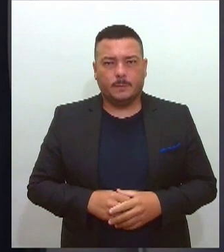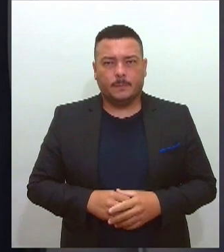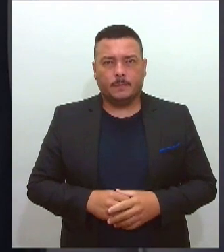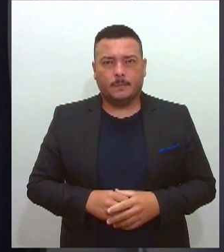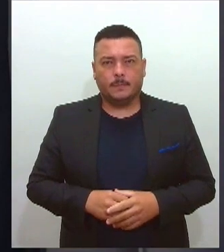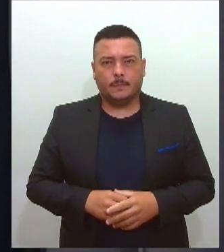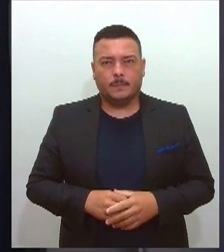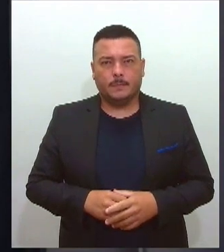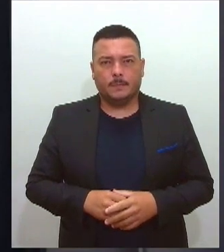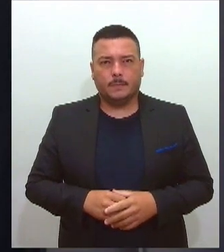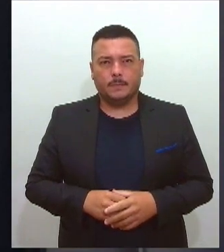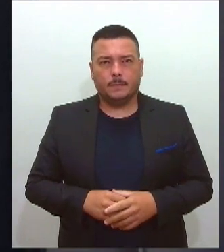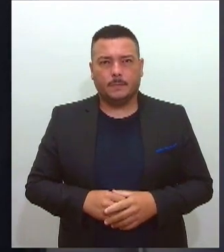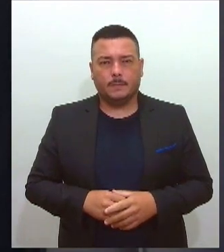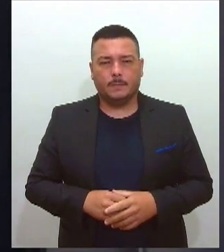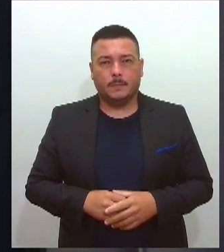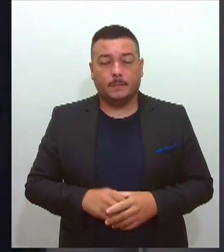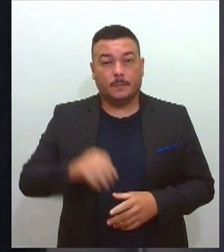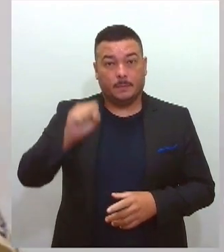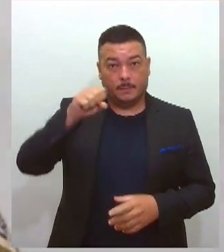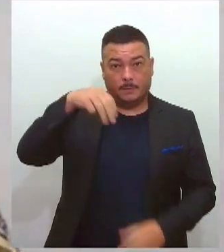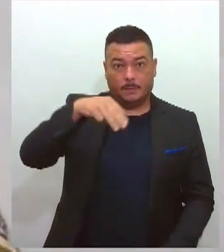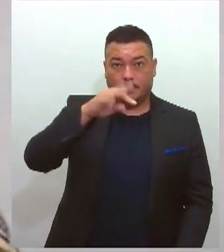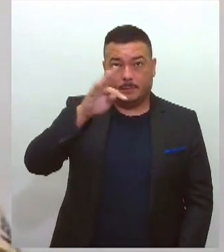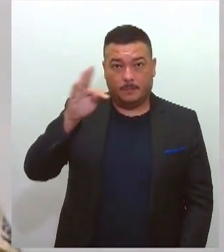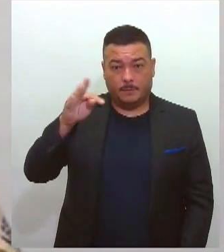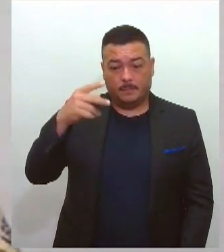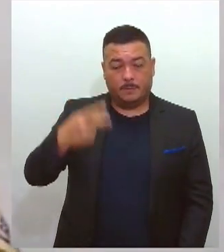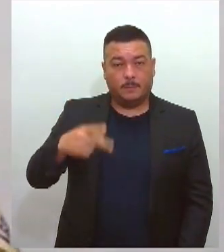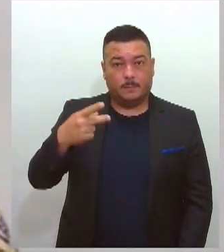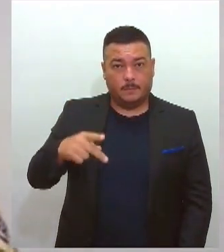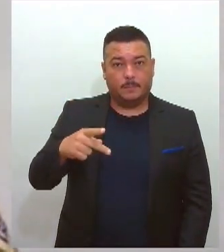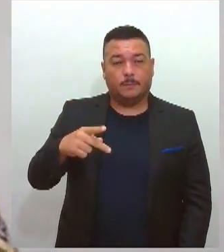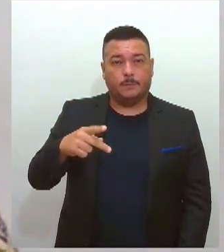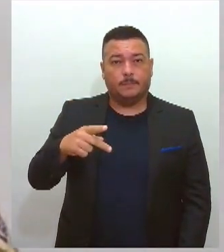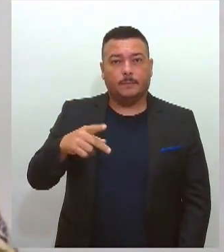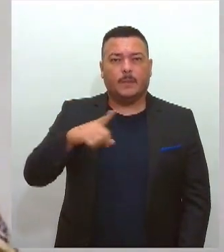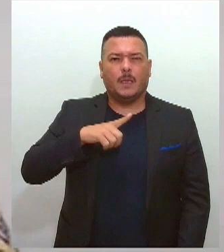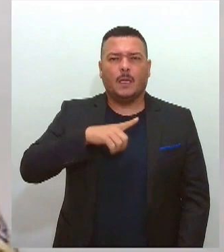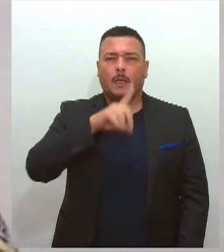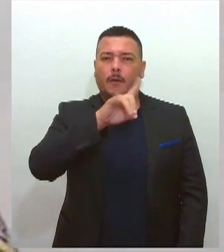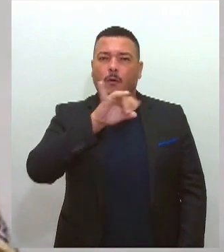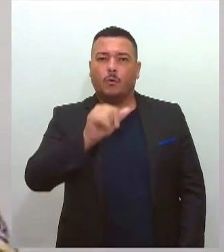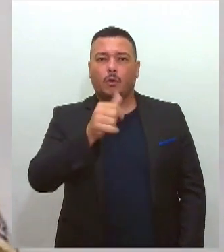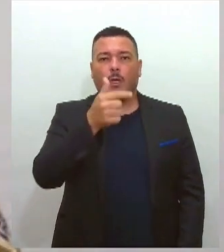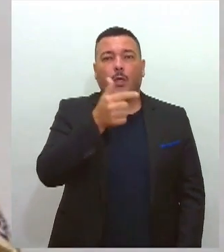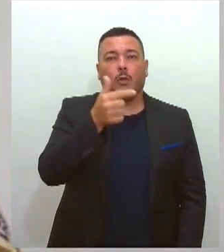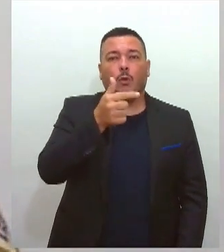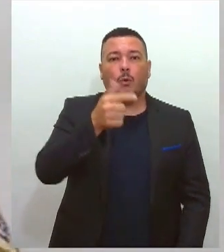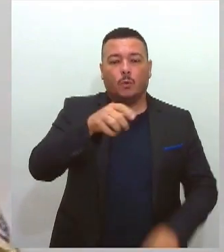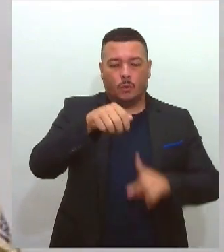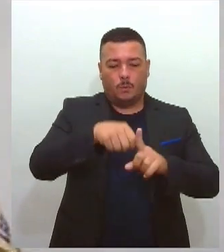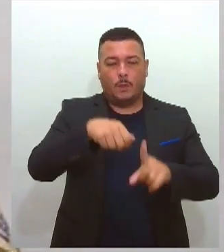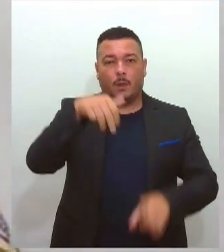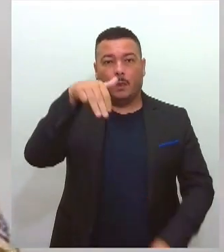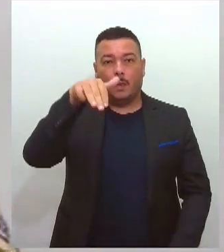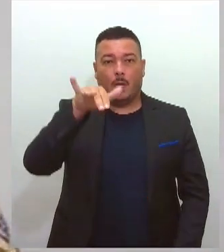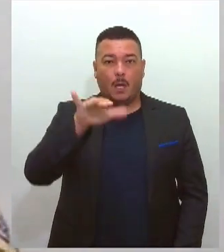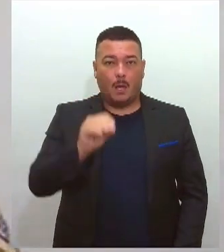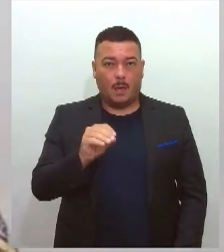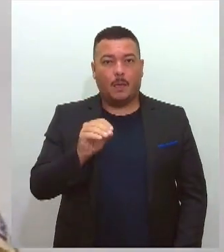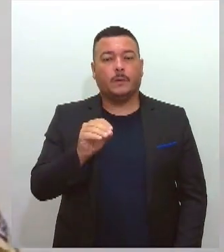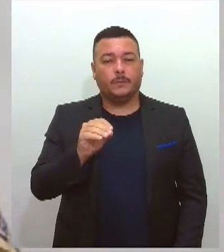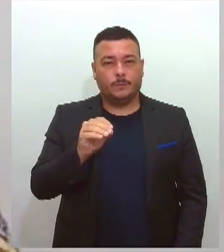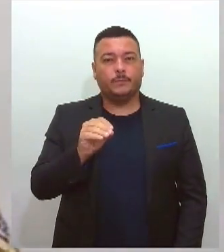A SMTT de Aracaju, né, desde o dia 2 de maio ali, deu início às atividades. E a gente trabalha em